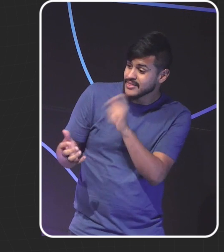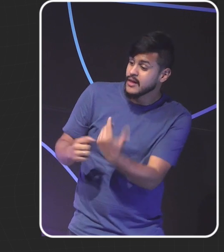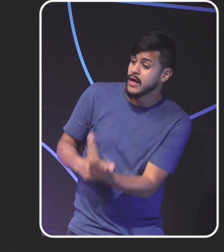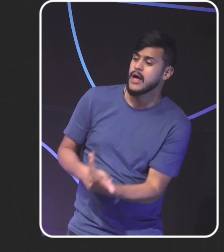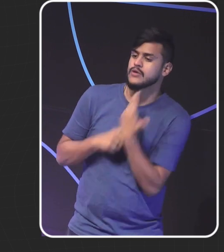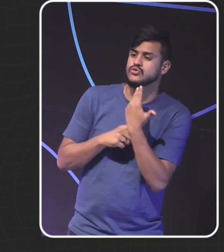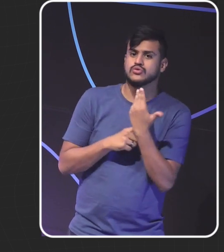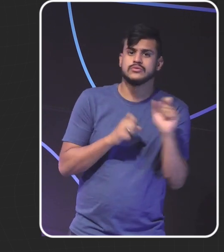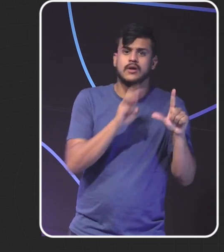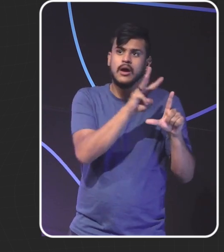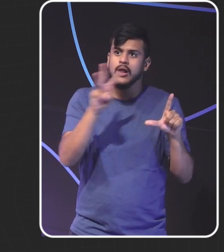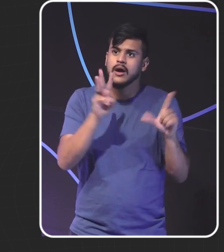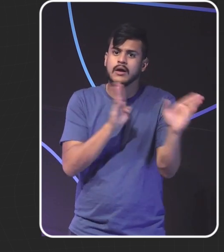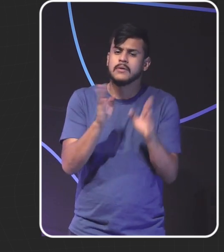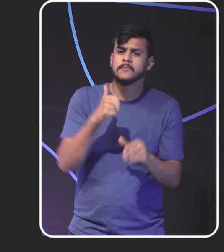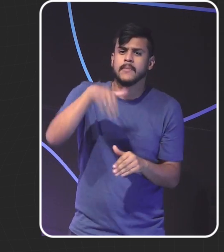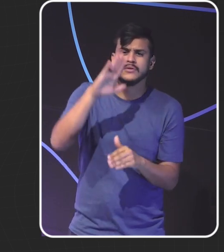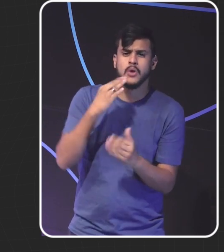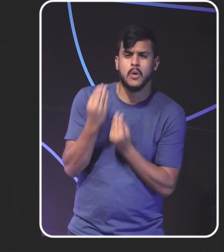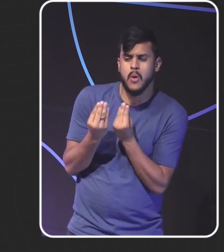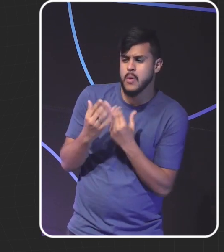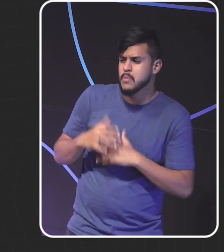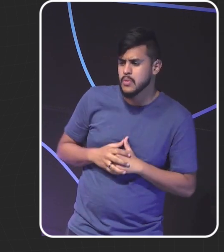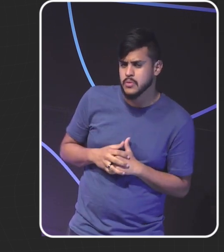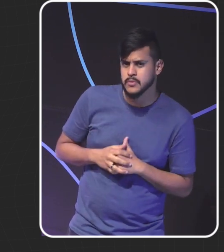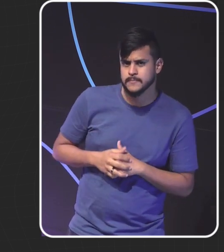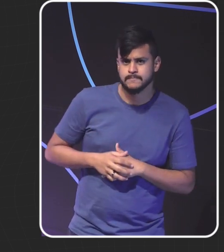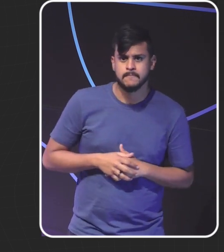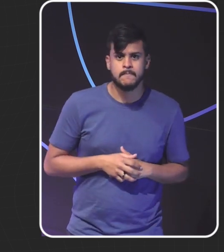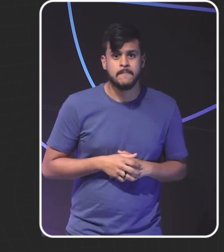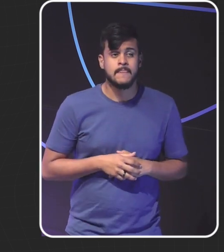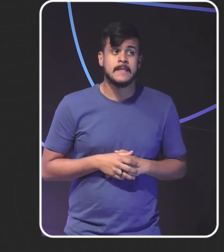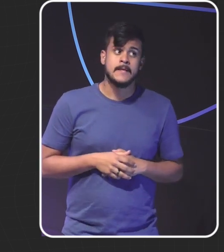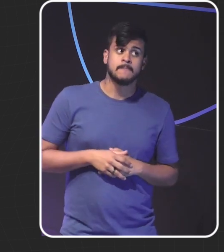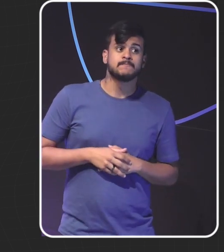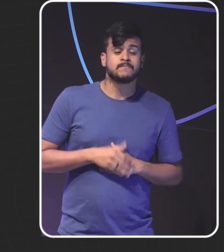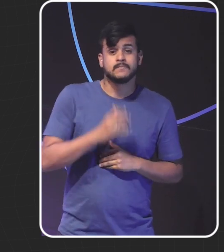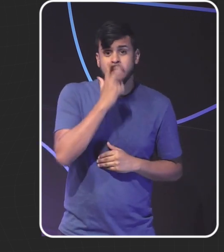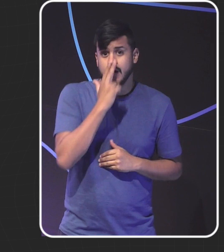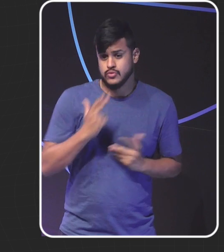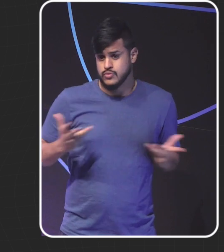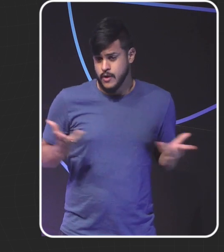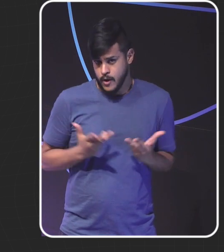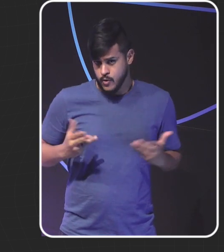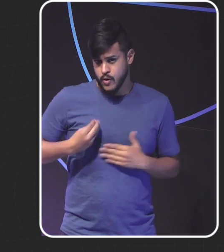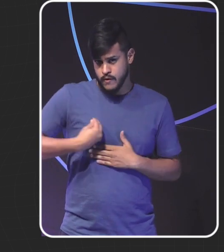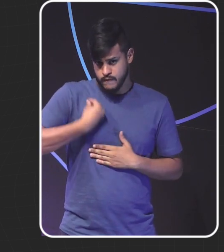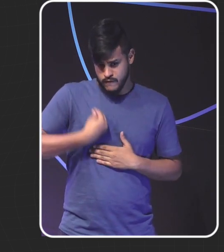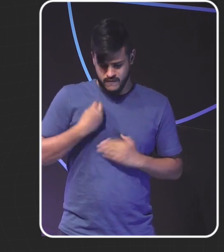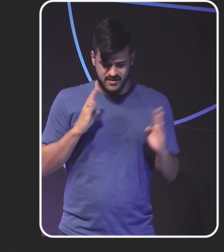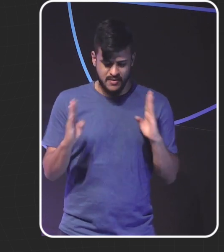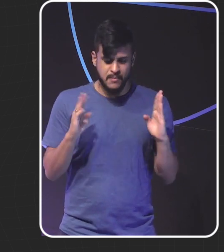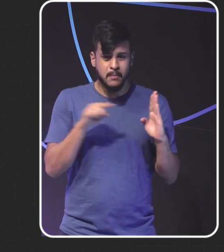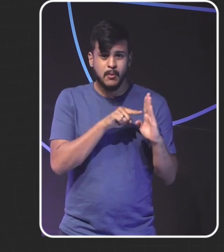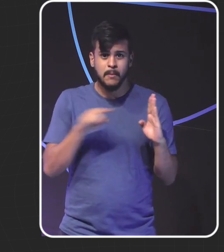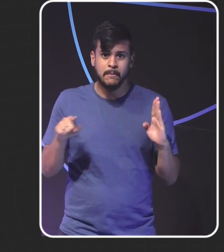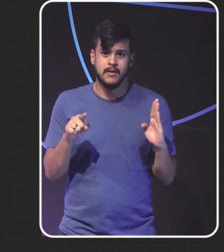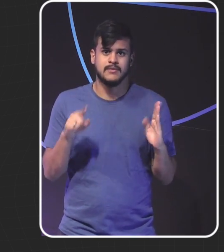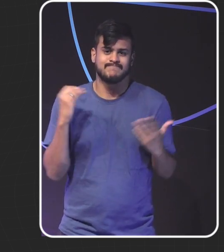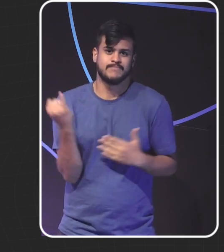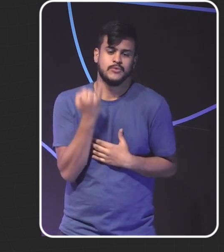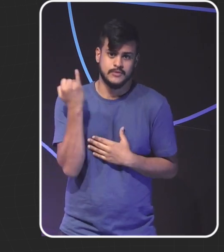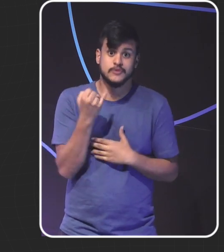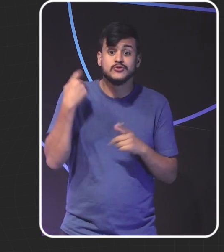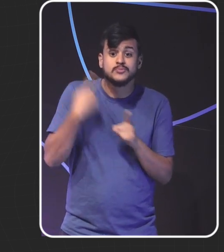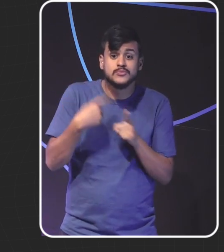mais acessível. Eu acho que a gente está vivendo um momento, Reinaldo, muito oportuno, porque a gente está vendo